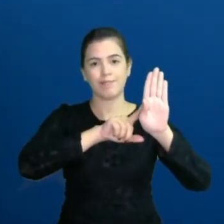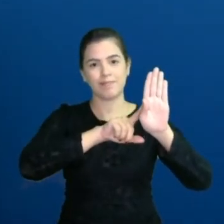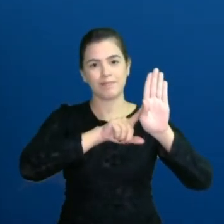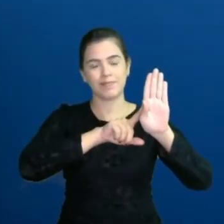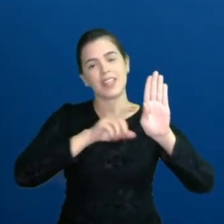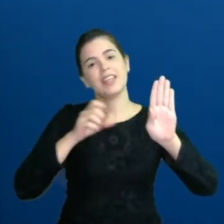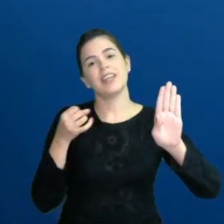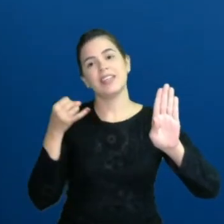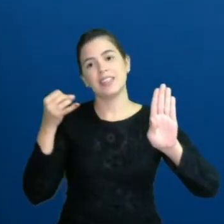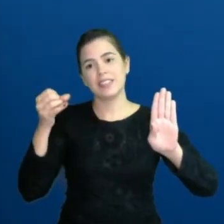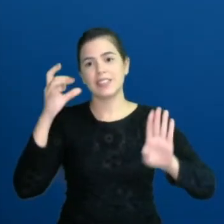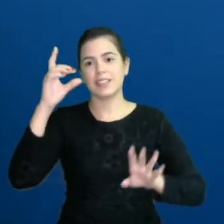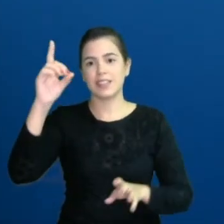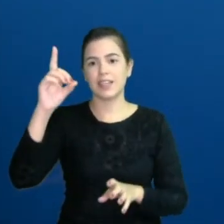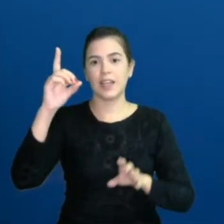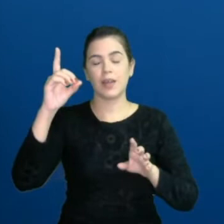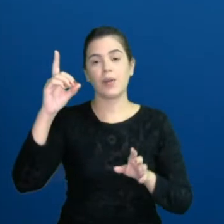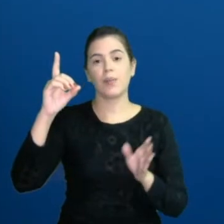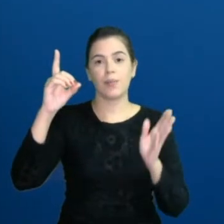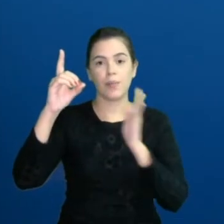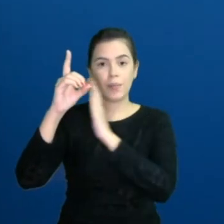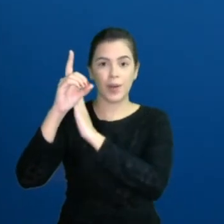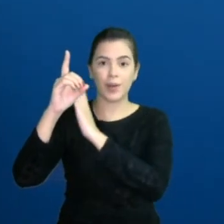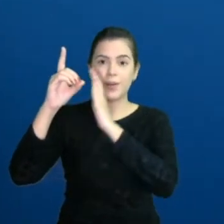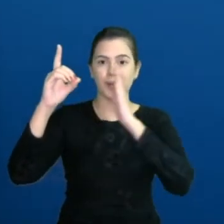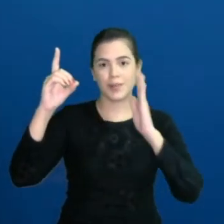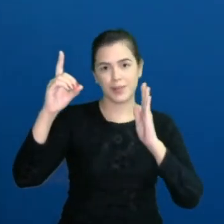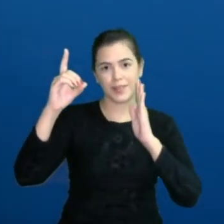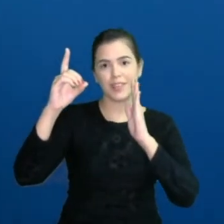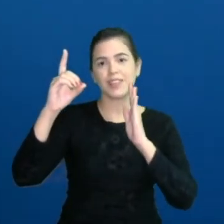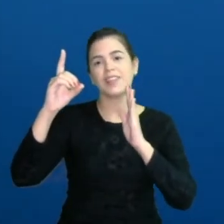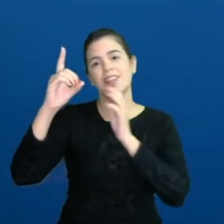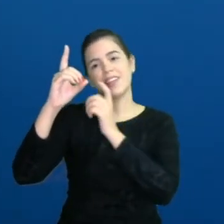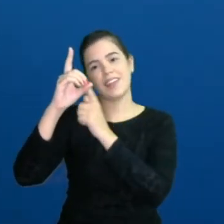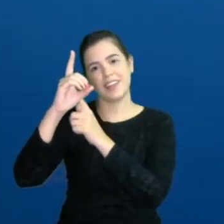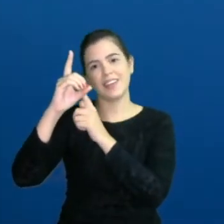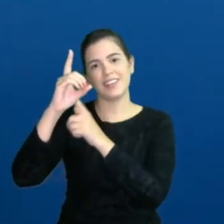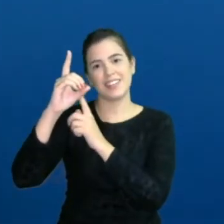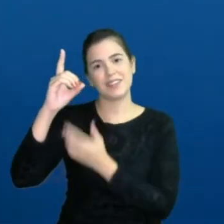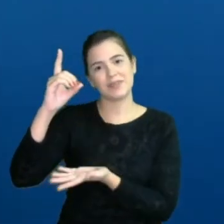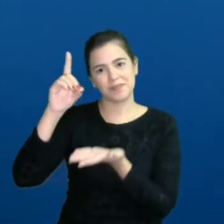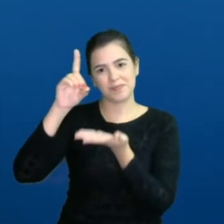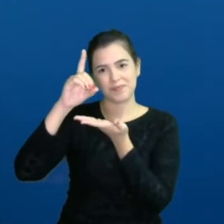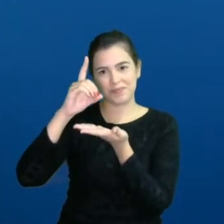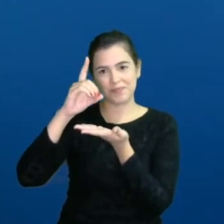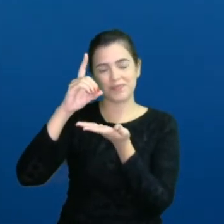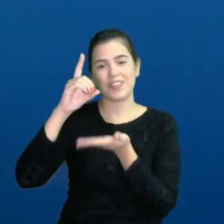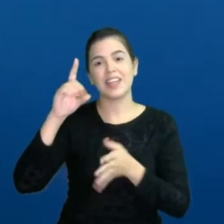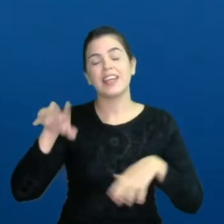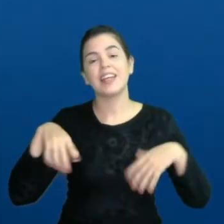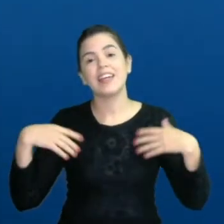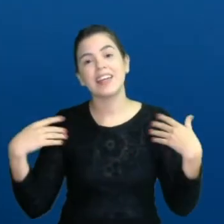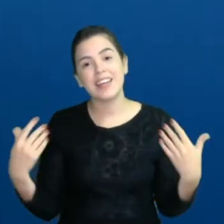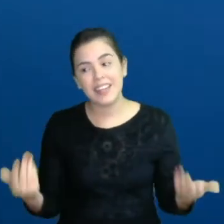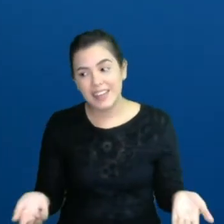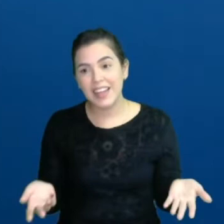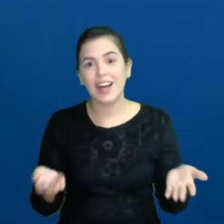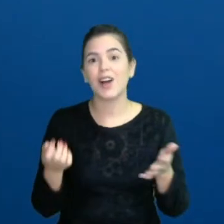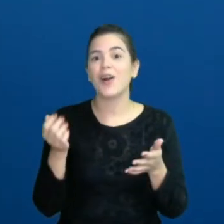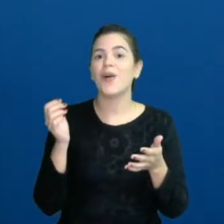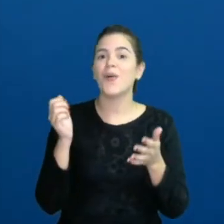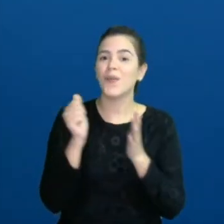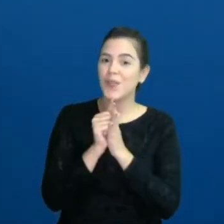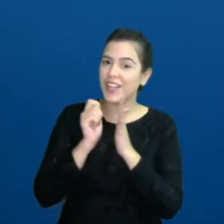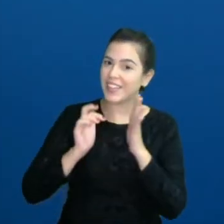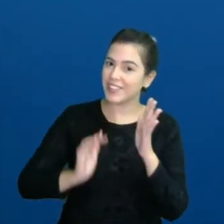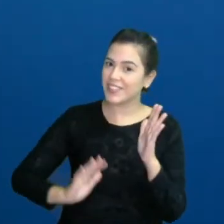B. Se estiver para o outro lado, é a letrinha D. E que tal uma tarefinha